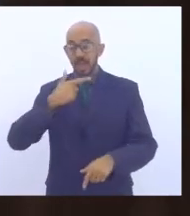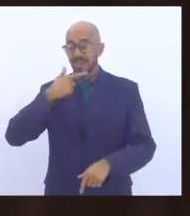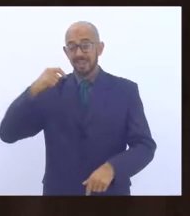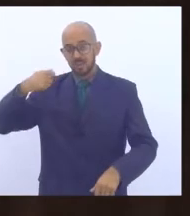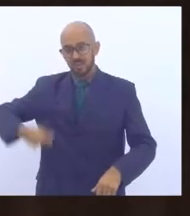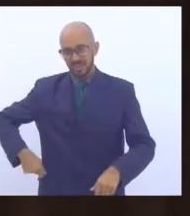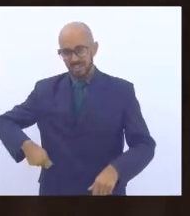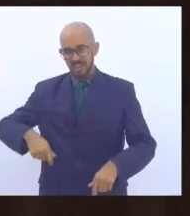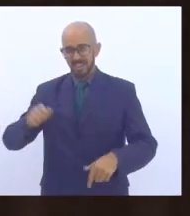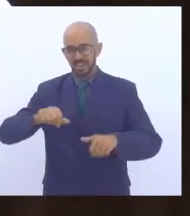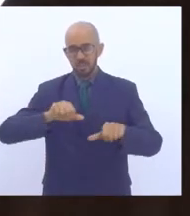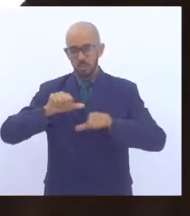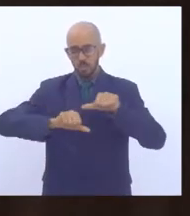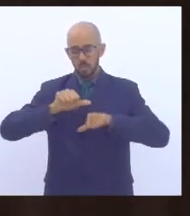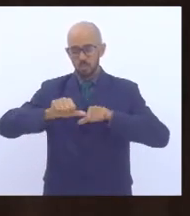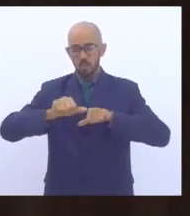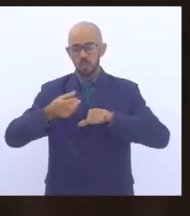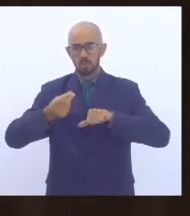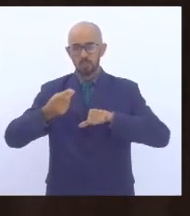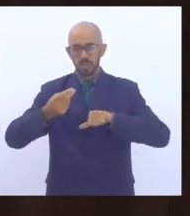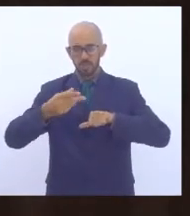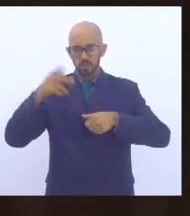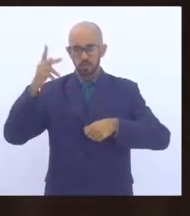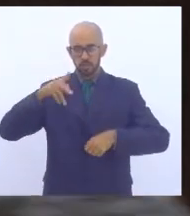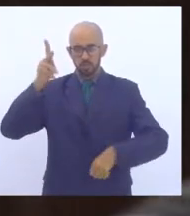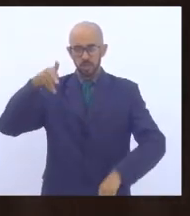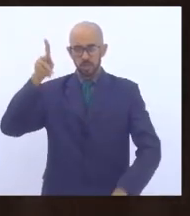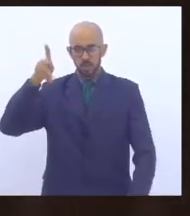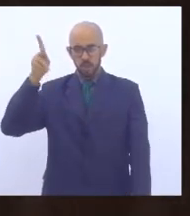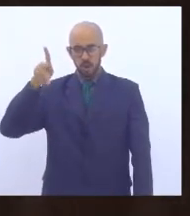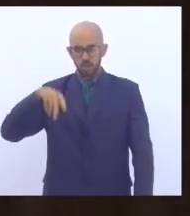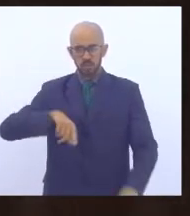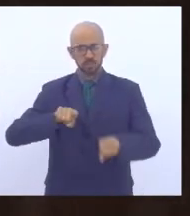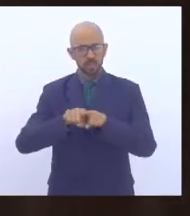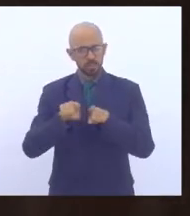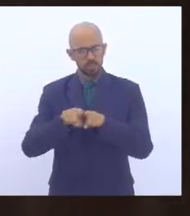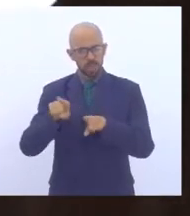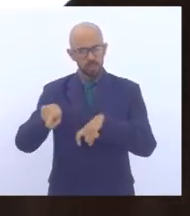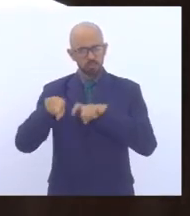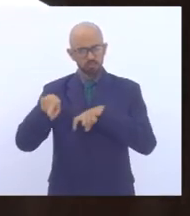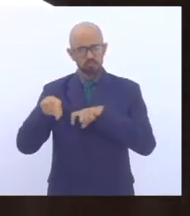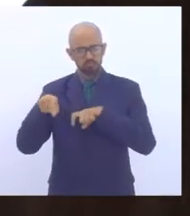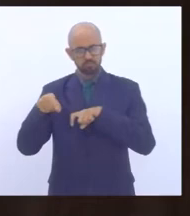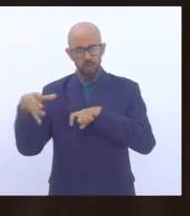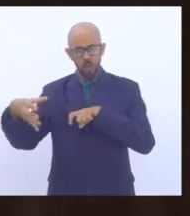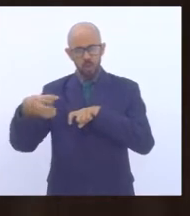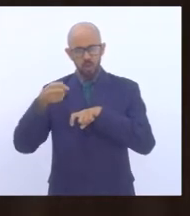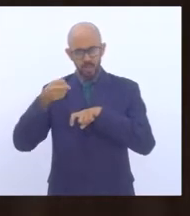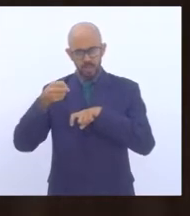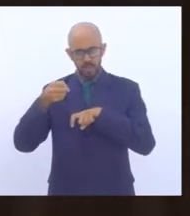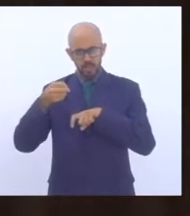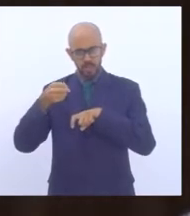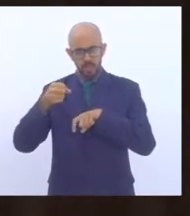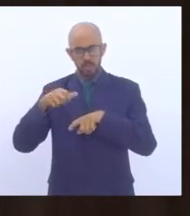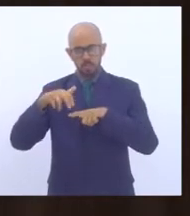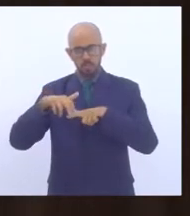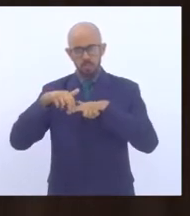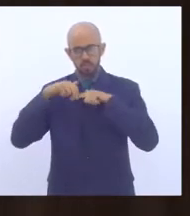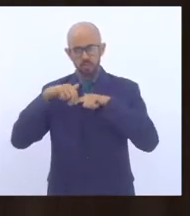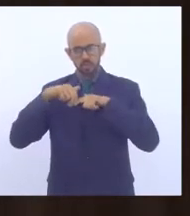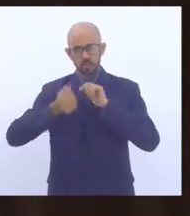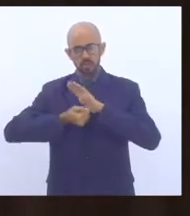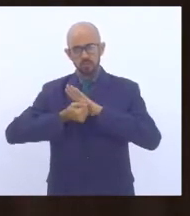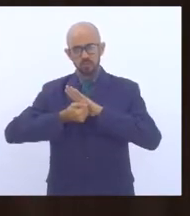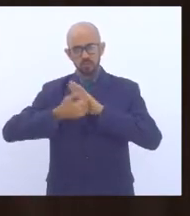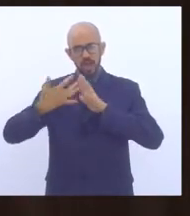preços de petróleo no mundo como também as safras e de inseto E com isso uma série de benefícios